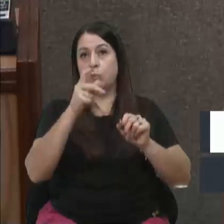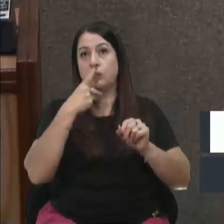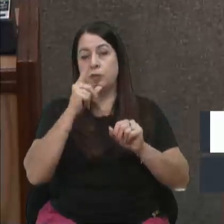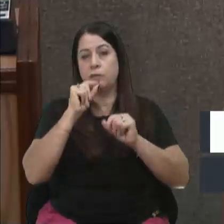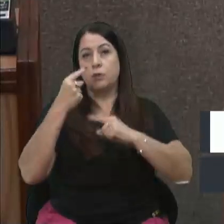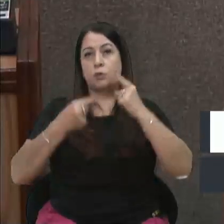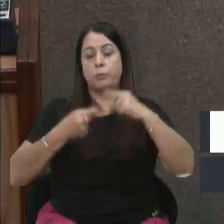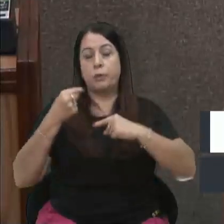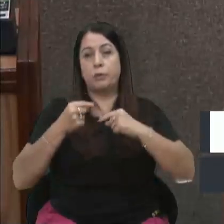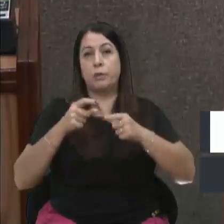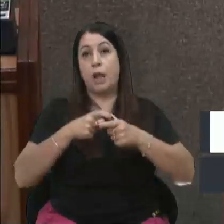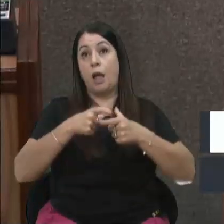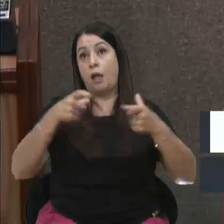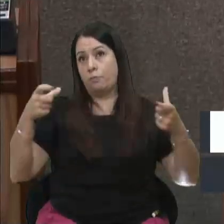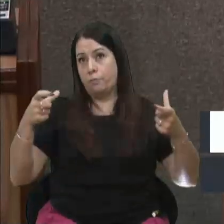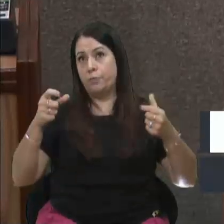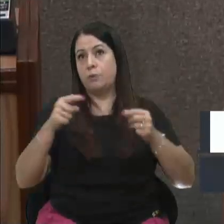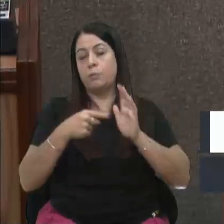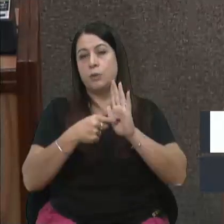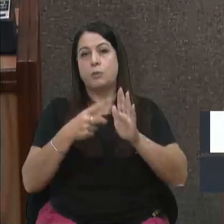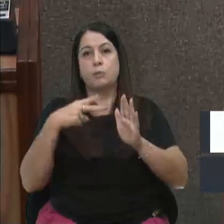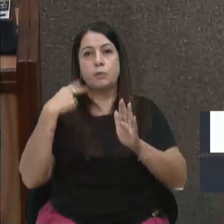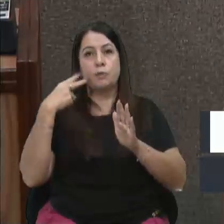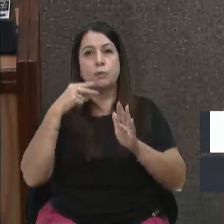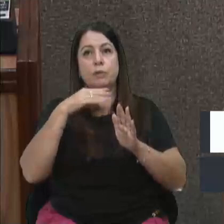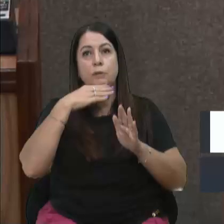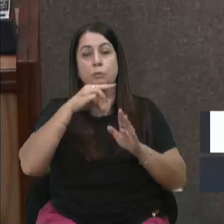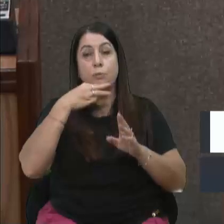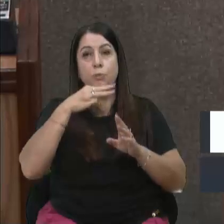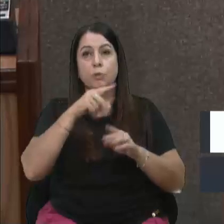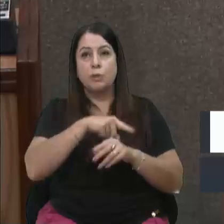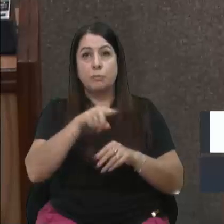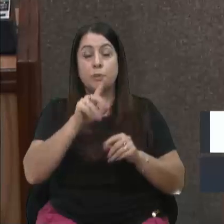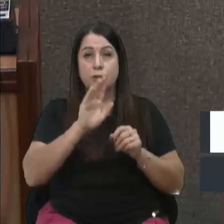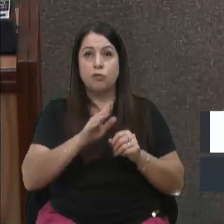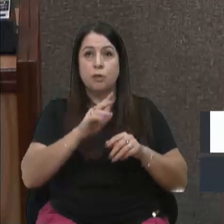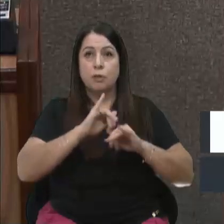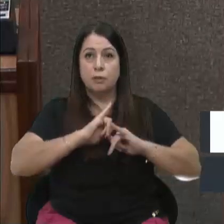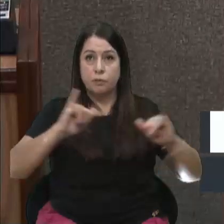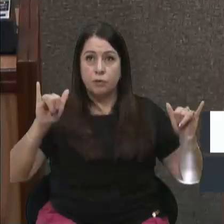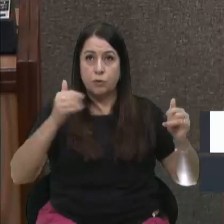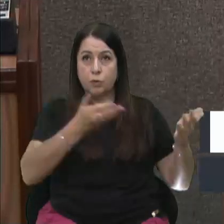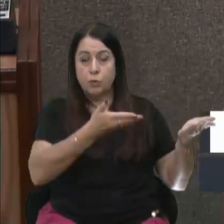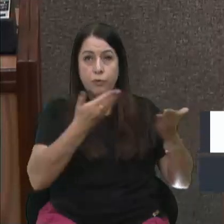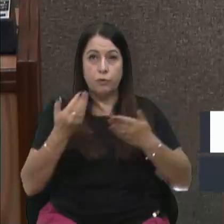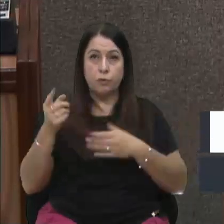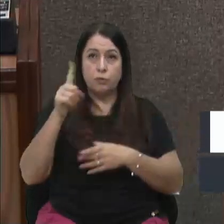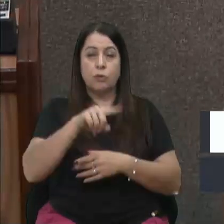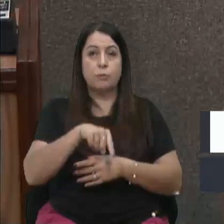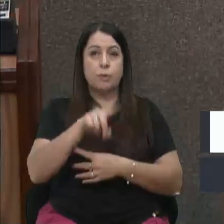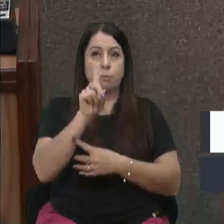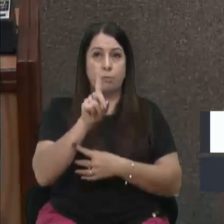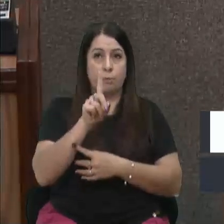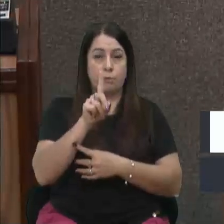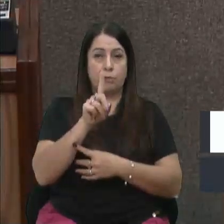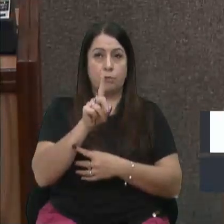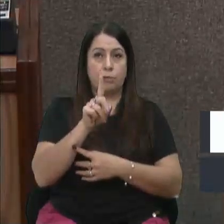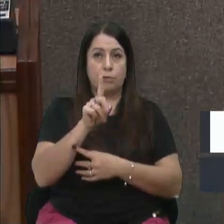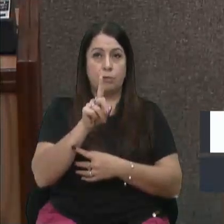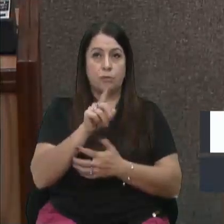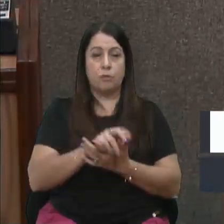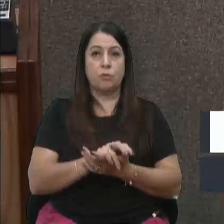um debate mais amplo, trouxe para o vereador Bortola. Então, eu quero deixar público esse convite, que no dia 1º